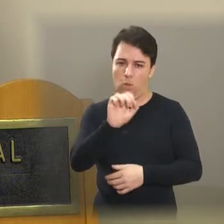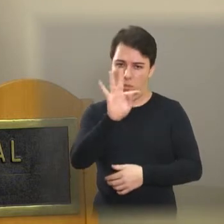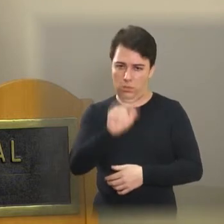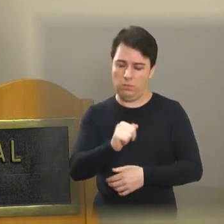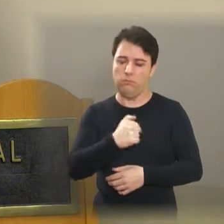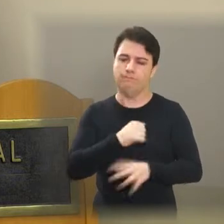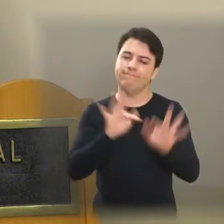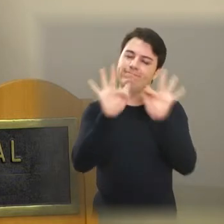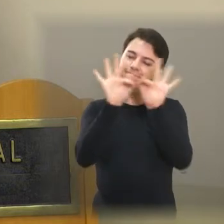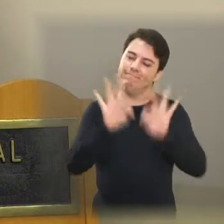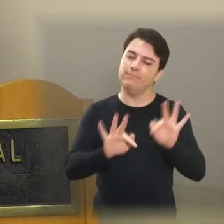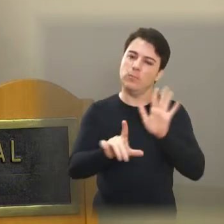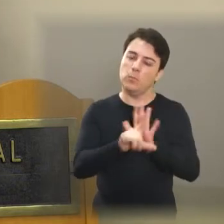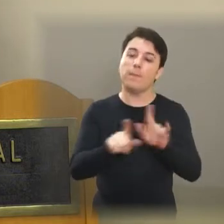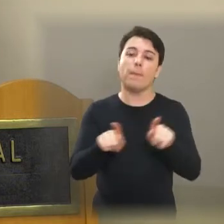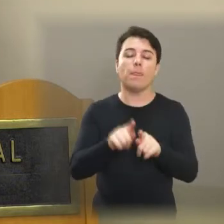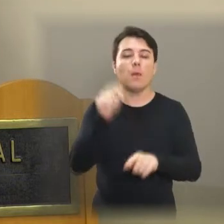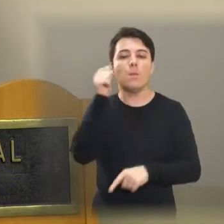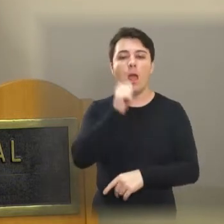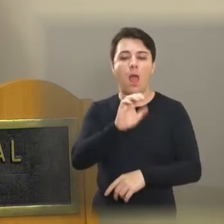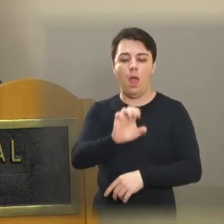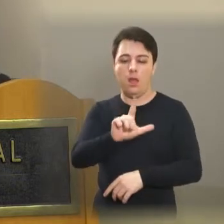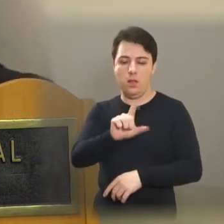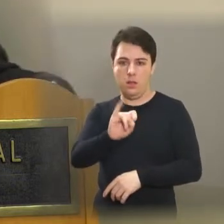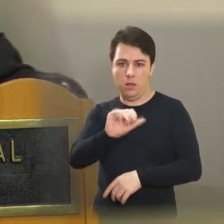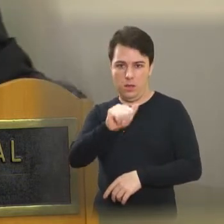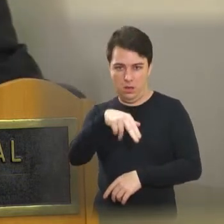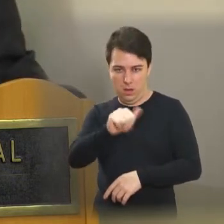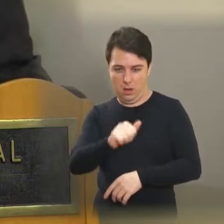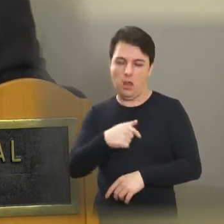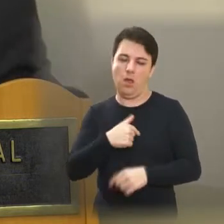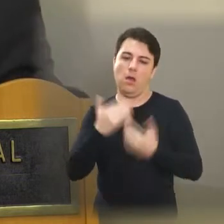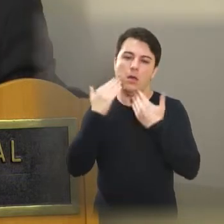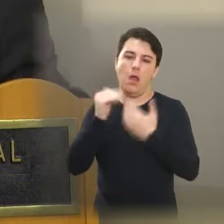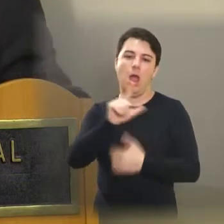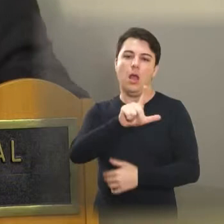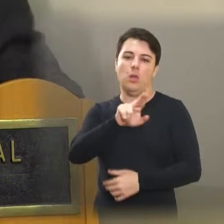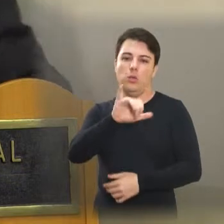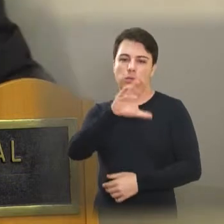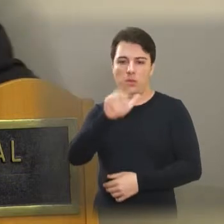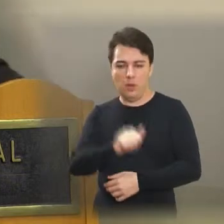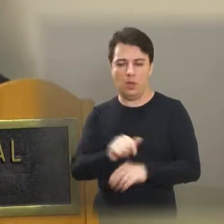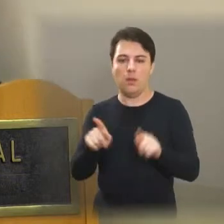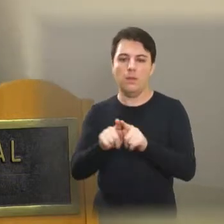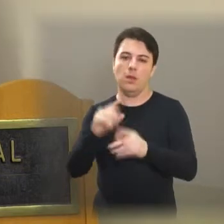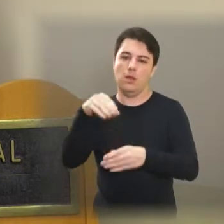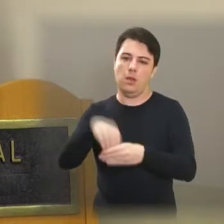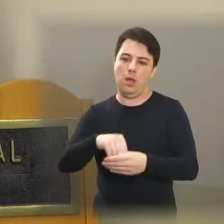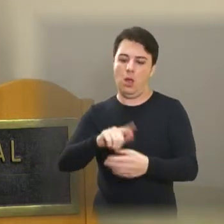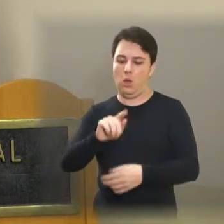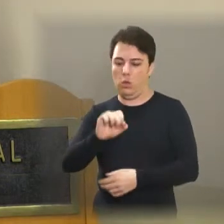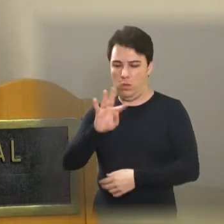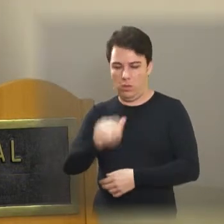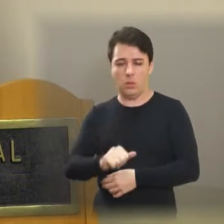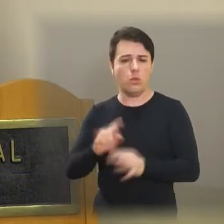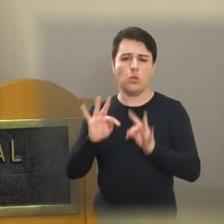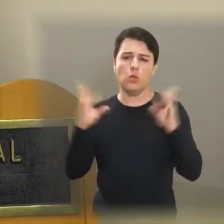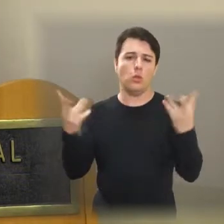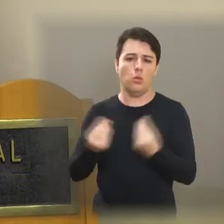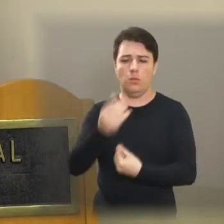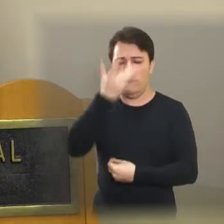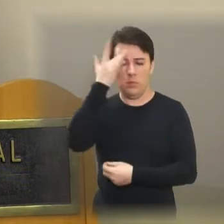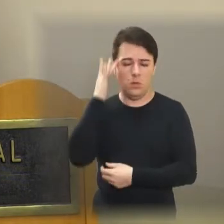com essa lei. Agradecer a nossa secretária Anaim, agradecer a Lúcia da Gota de Leite, agradecer a todo o obstetra, obstetriz dessa cidade de Araraquara,